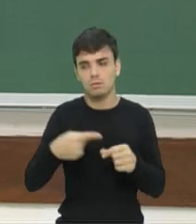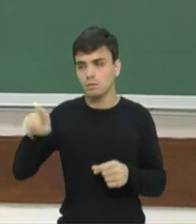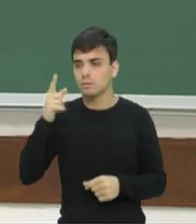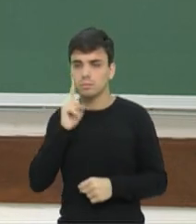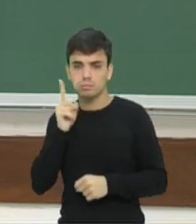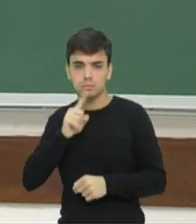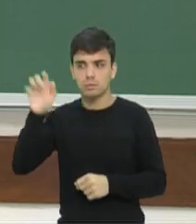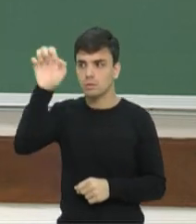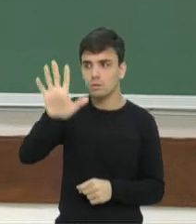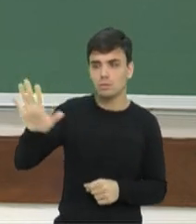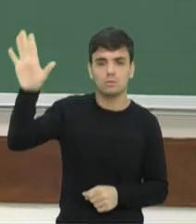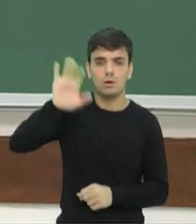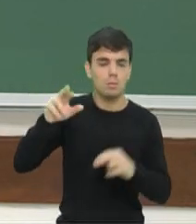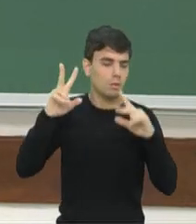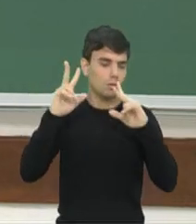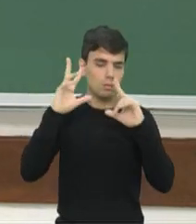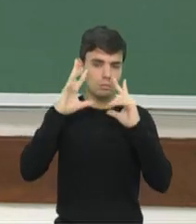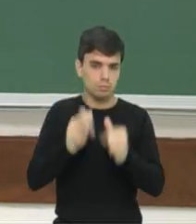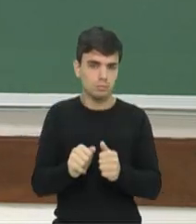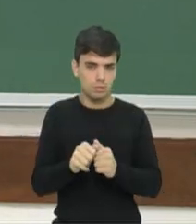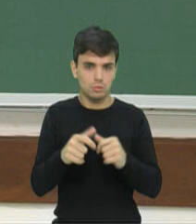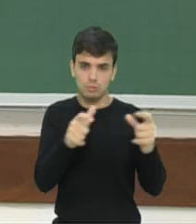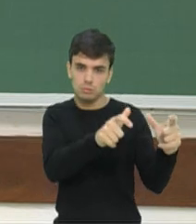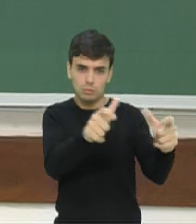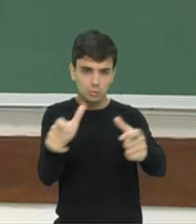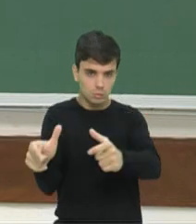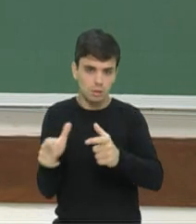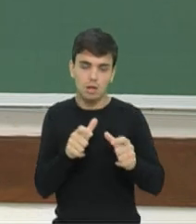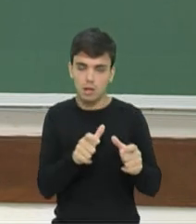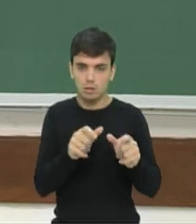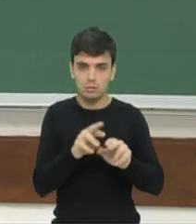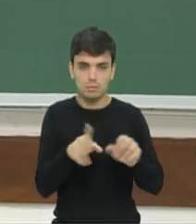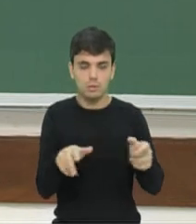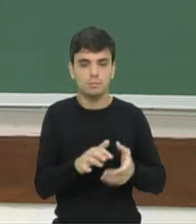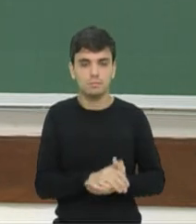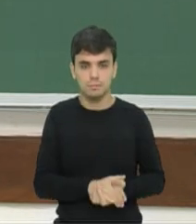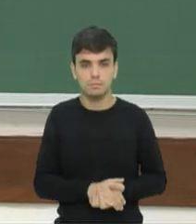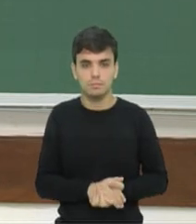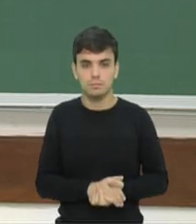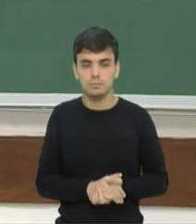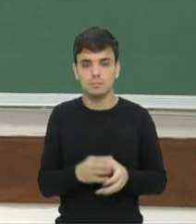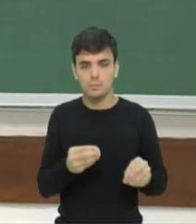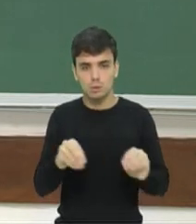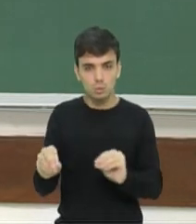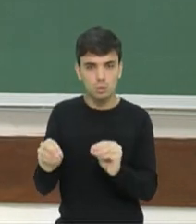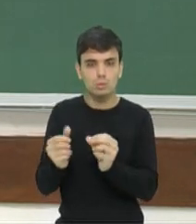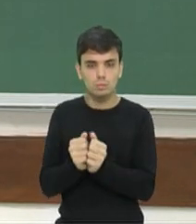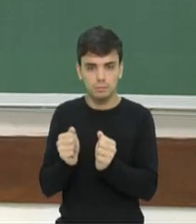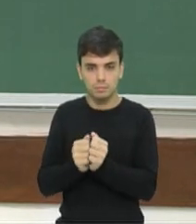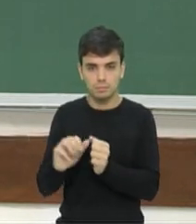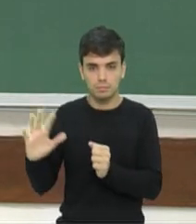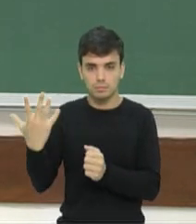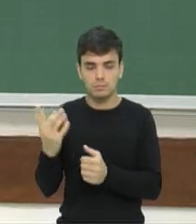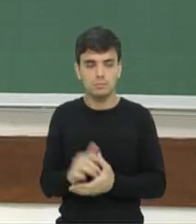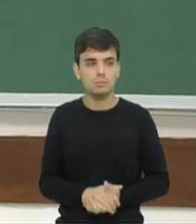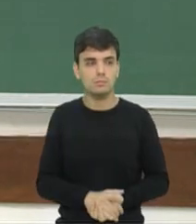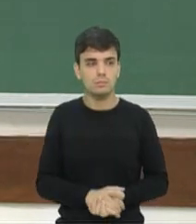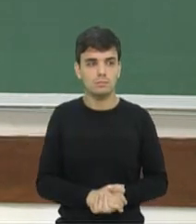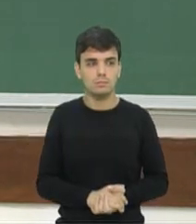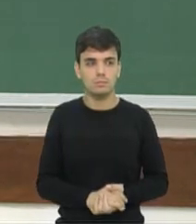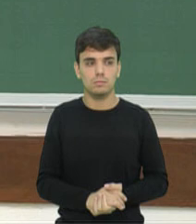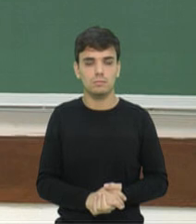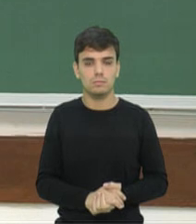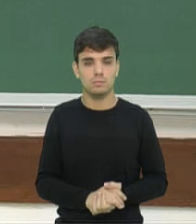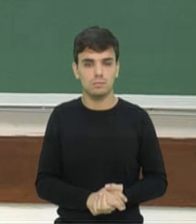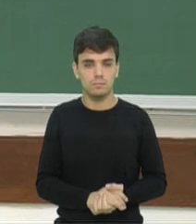vai para a Europa, então são várias localidades que a modalidade acaba indo juntamente com a imigração japonesa que ocorreu, né? Então cada um dos